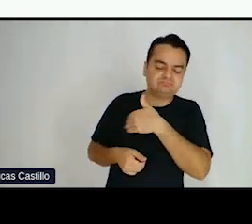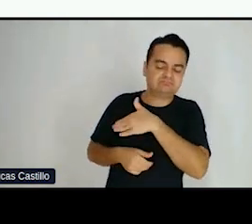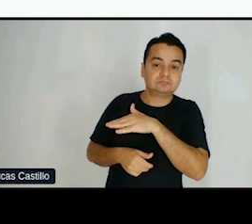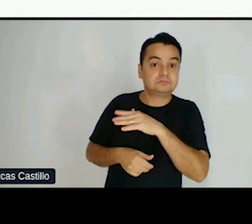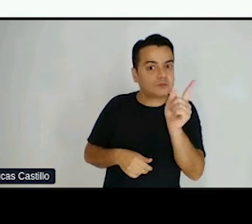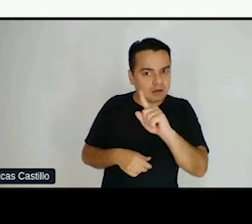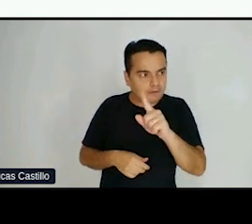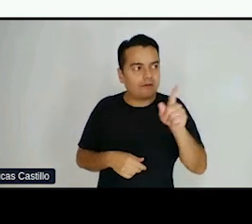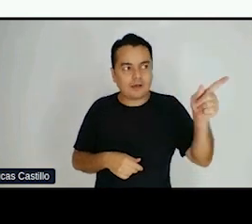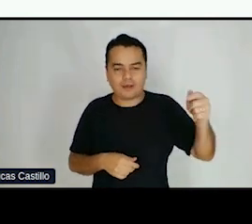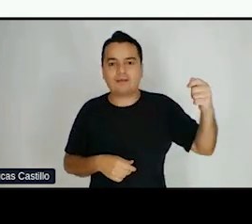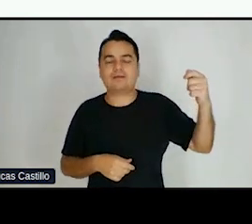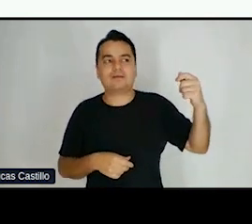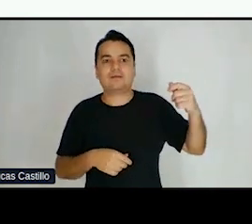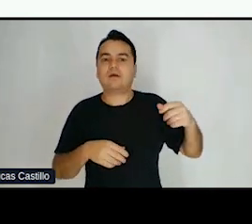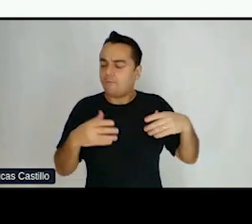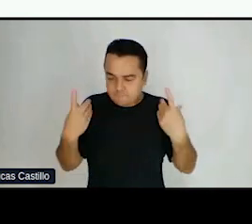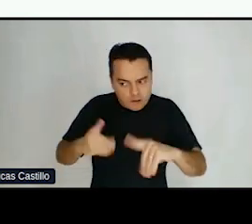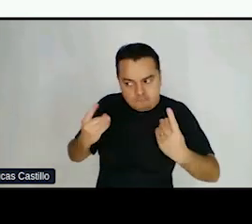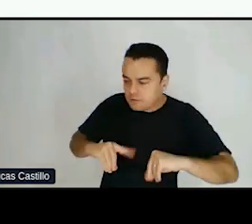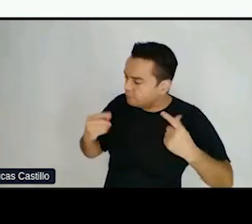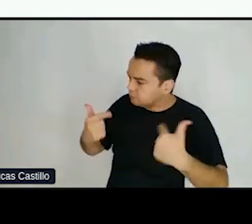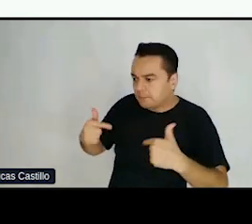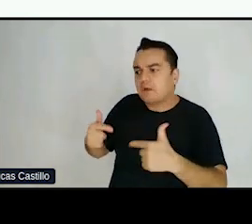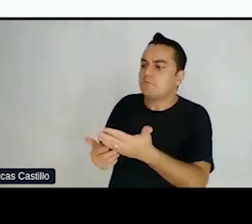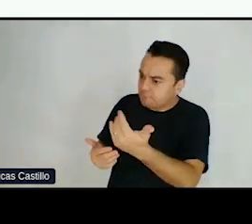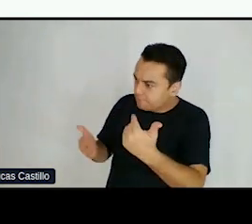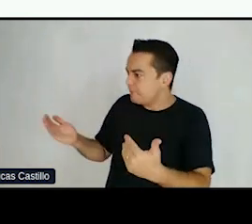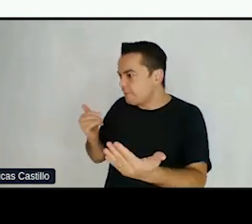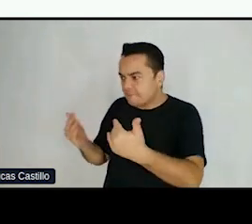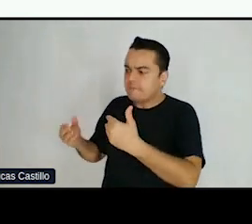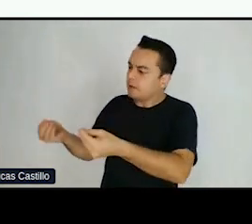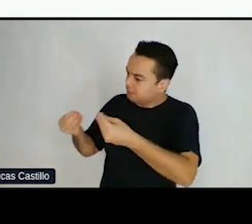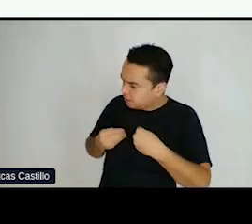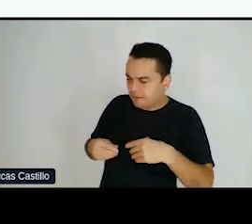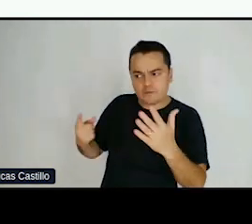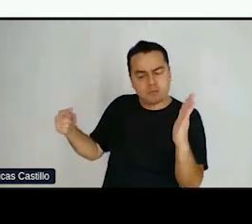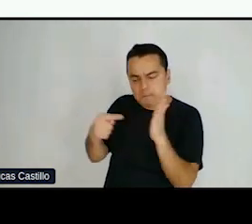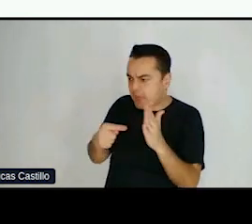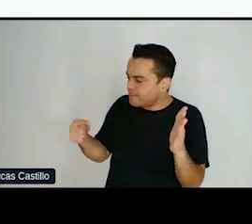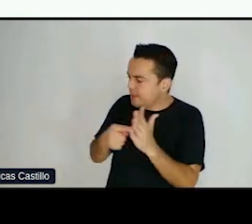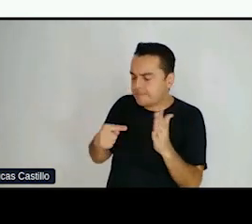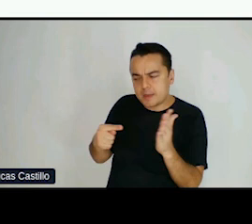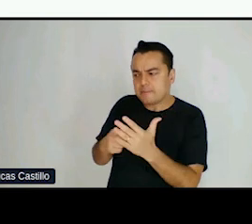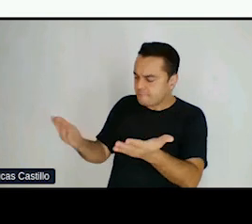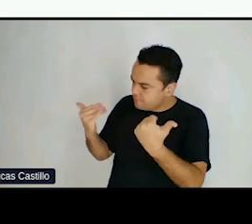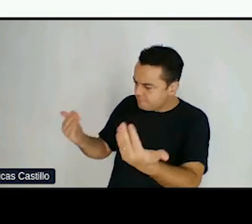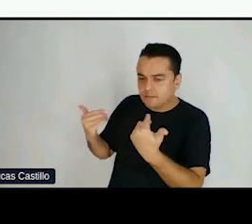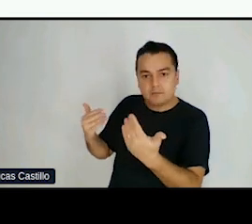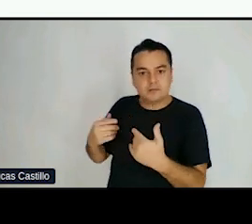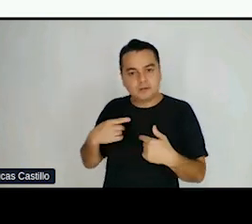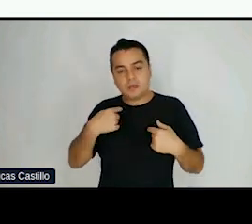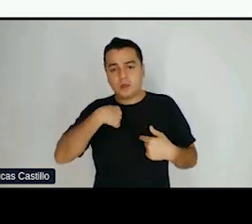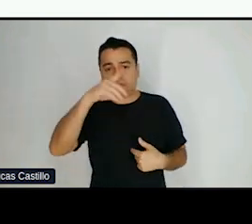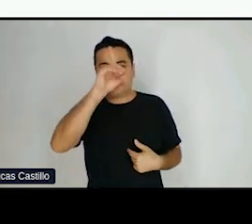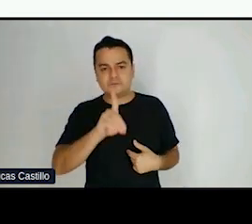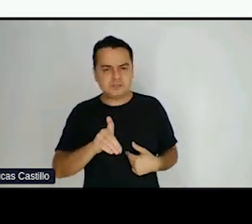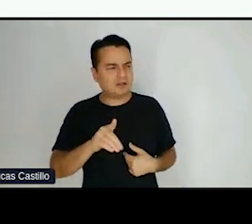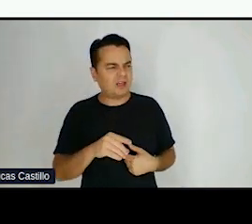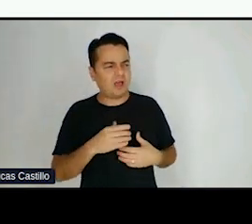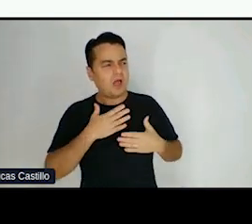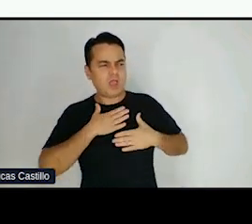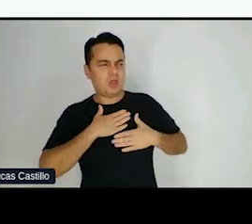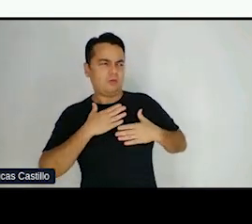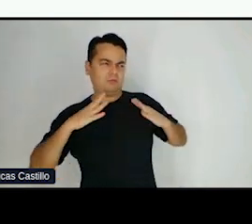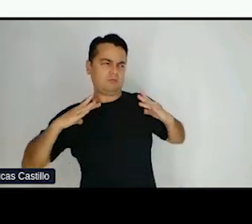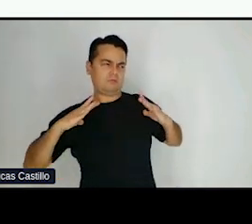Então, assim, é cobrança da mesma forma, é entrega, é meta da mesma forma. Então, vamos tratar igual e vamos